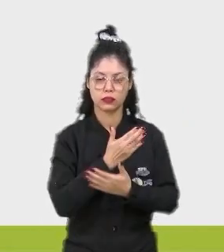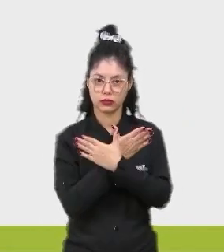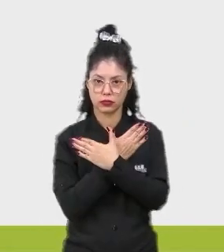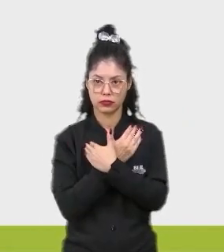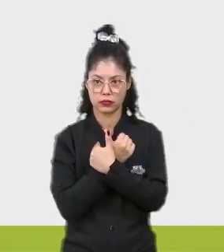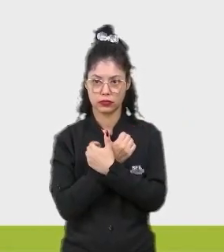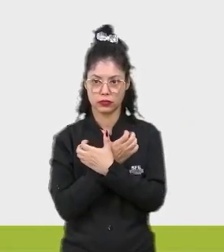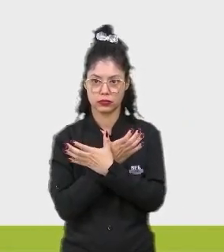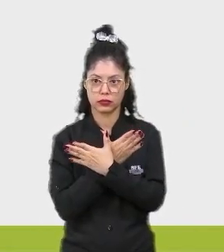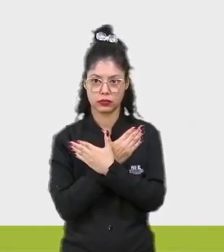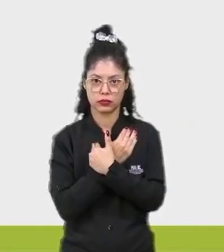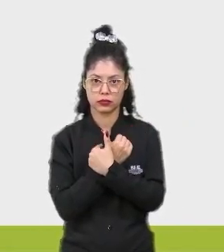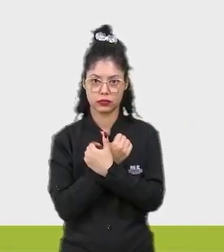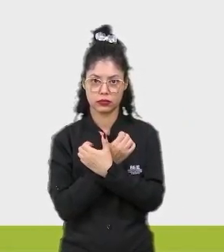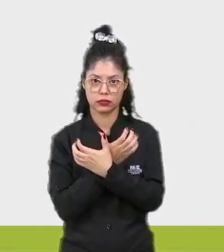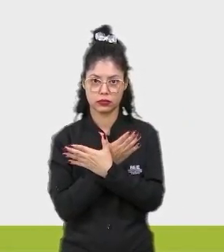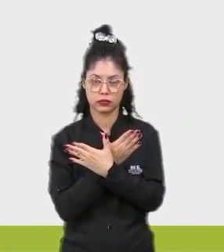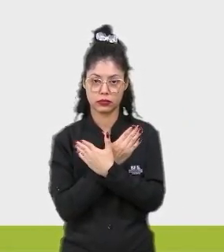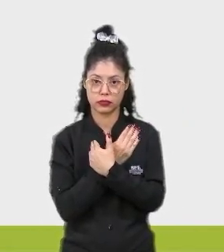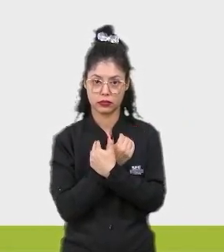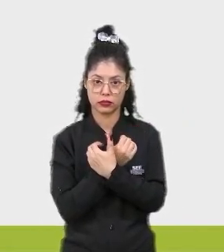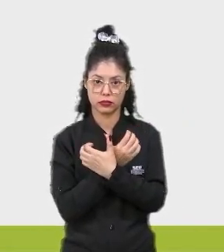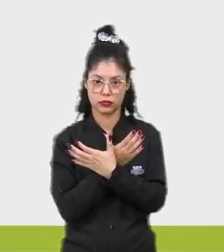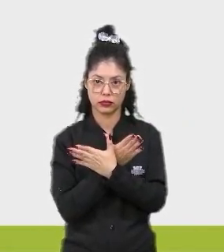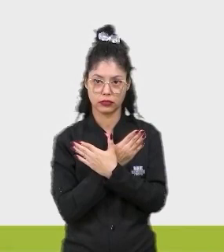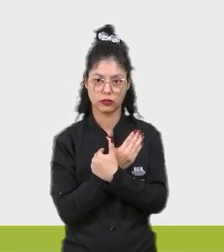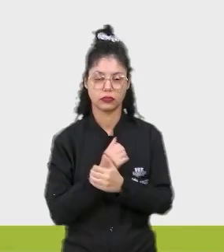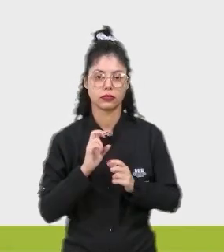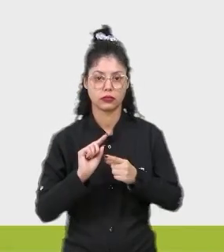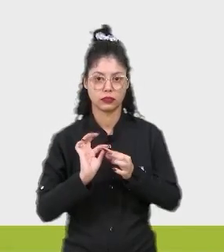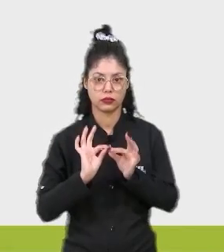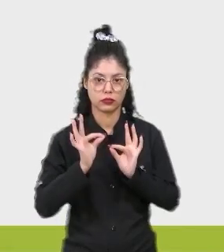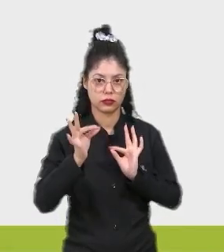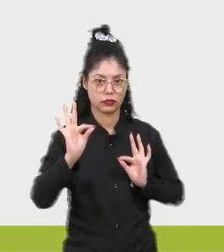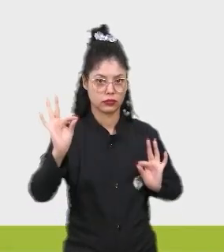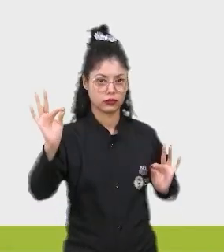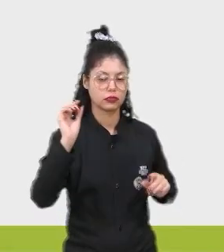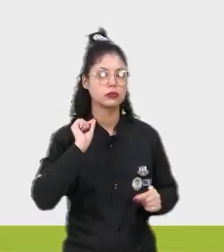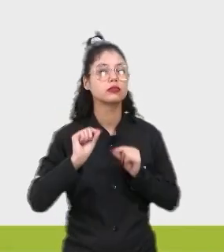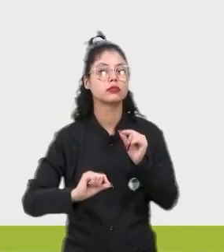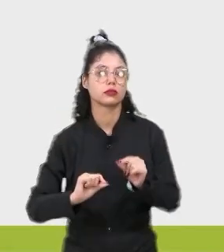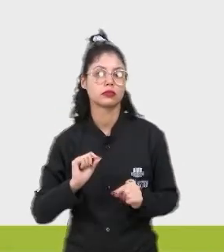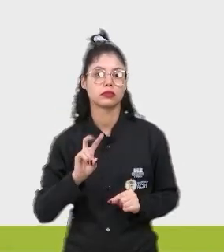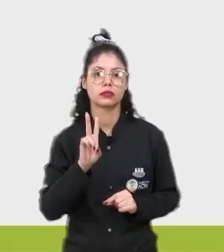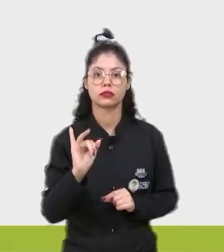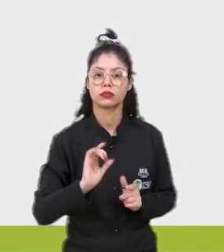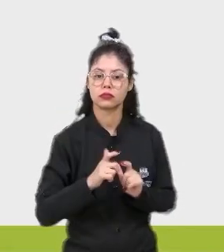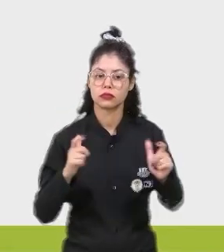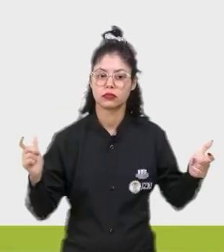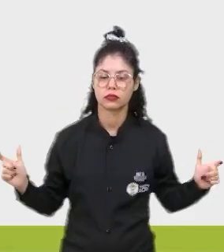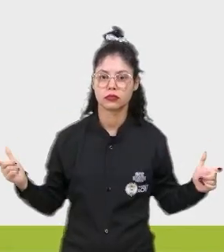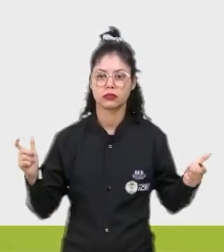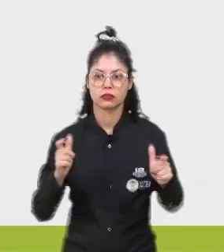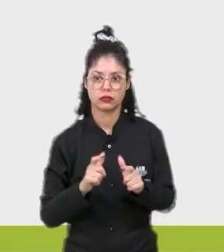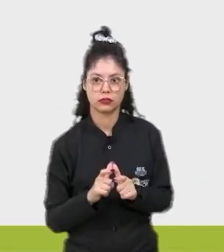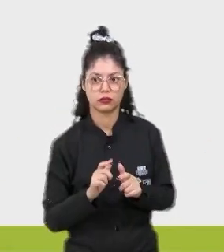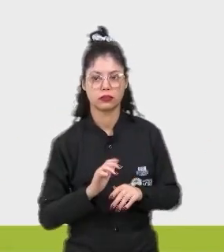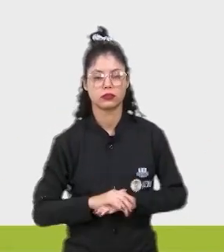mariposa ela vai se distanciar do morcego, se ela vai se afastar, a intensidade ela vai aumentar ou vai